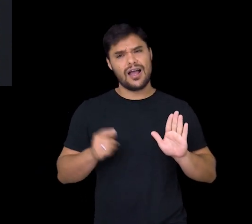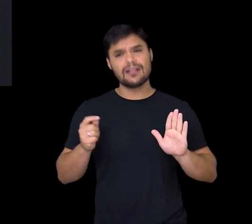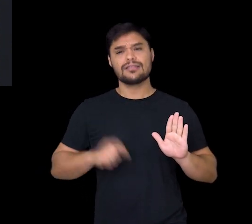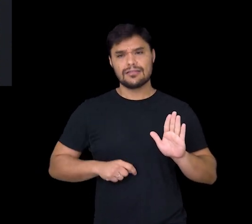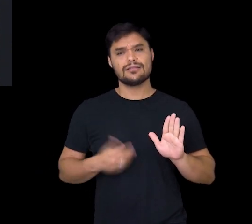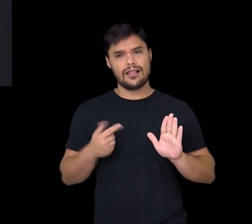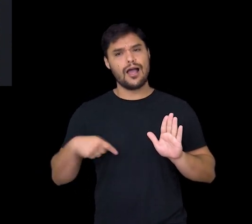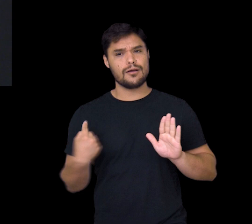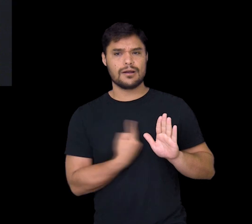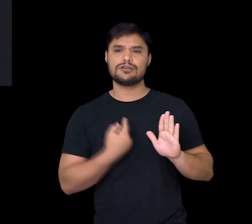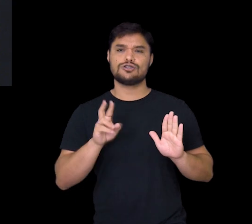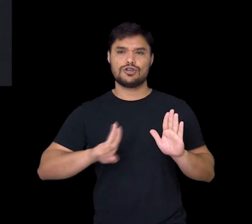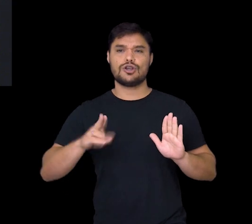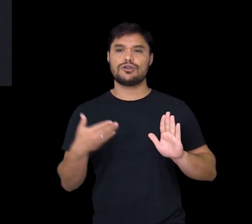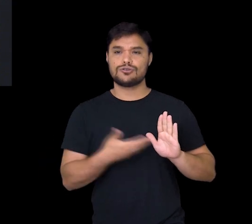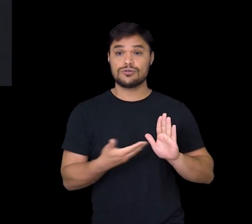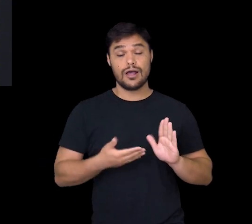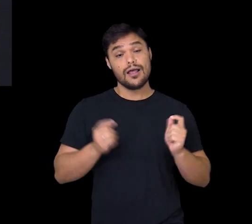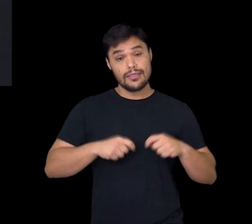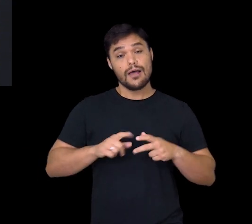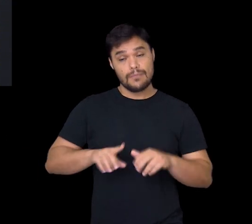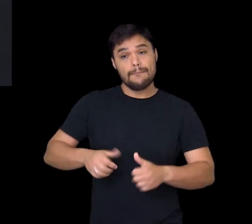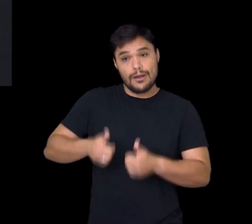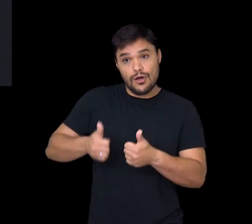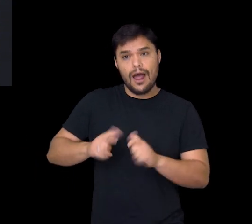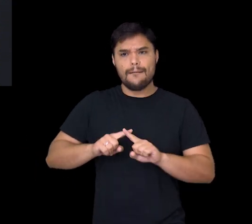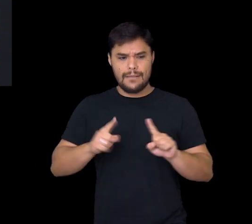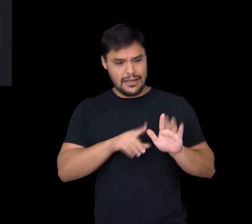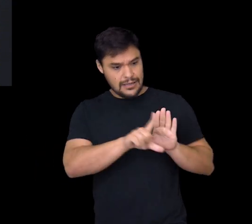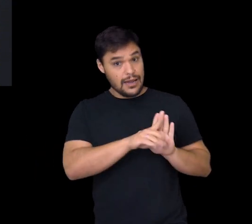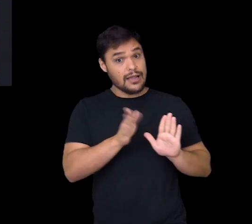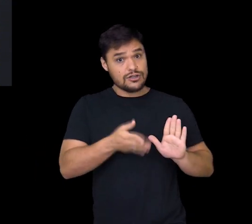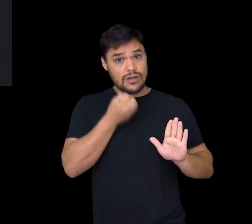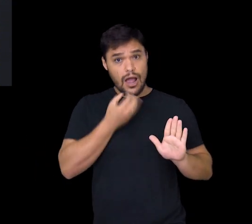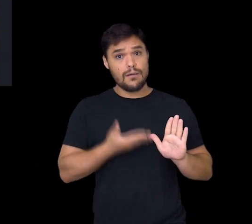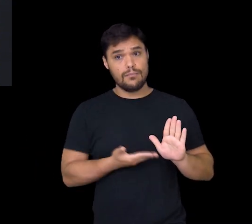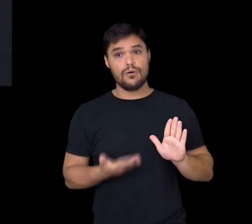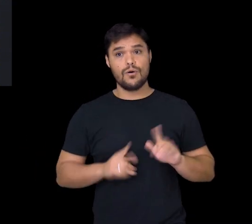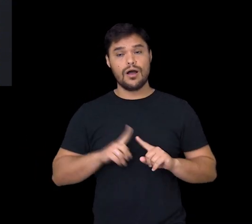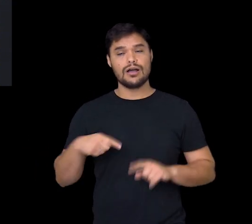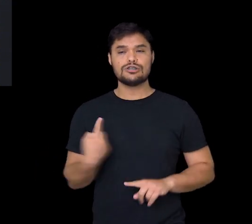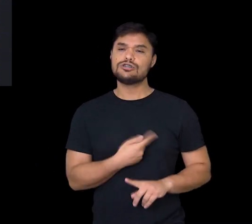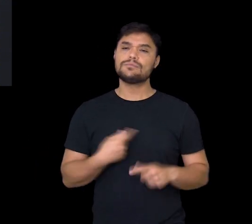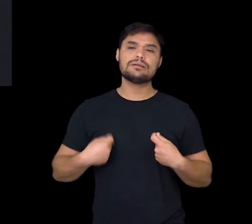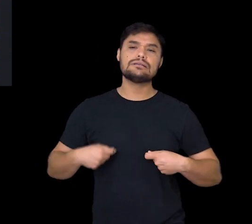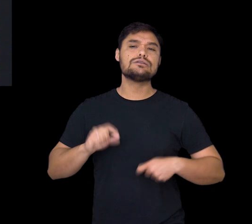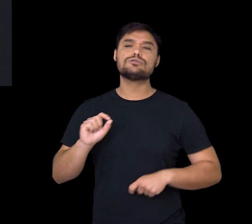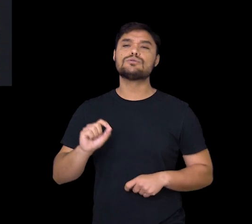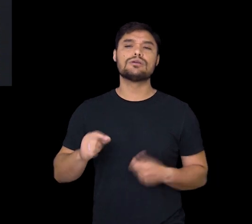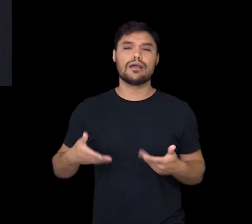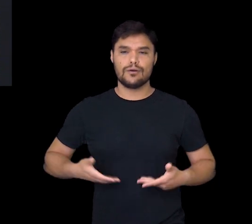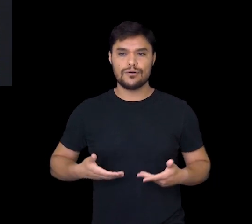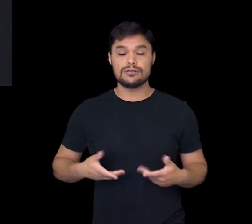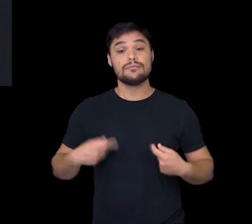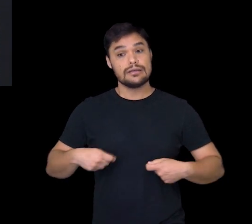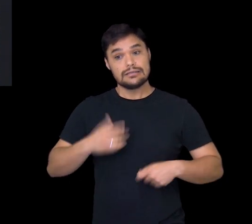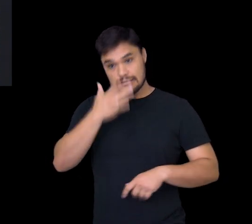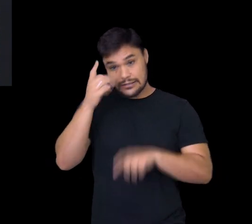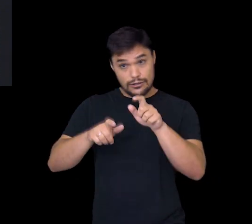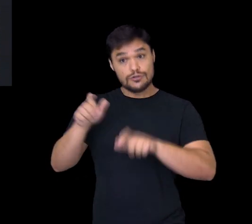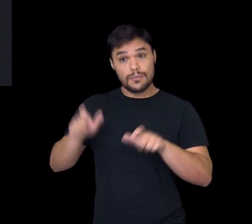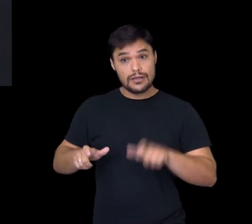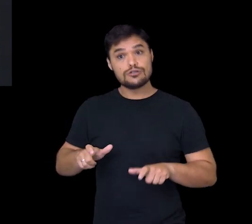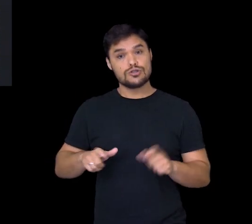hoje é suficiente para a gente trabalhar. Podemos melhorar, mas nós temos uma boa legislação. Violência o que nós política precisamos? E eleitoral. Nós precisamos